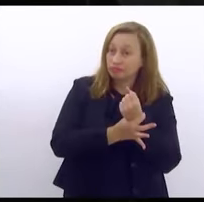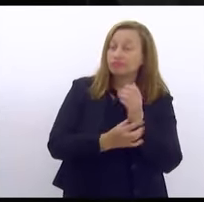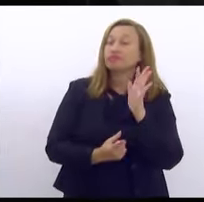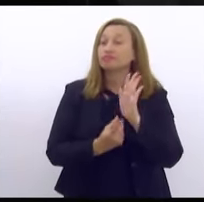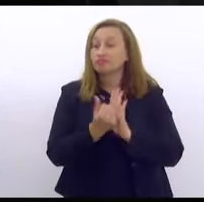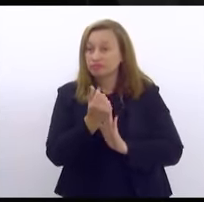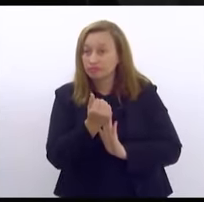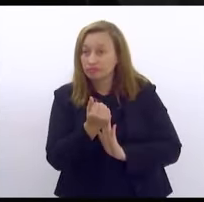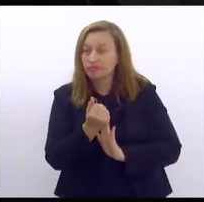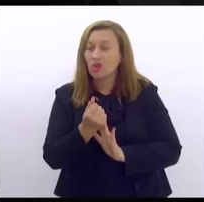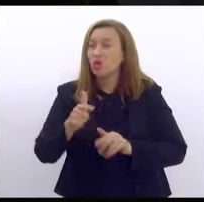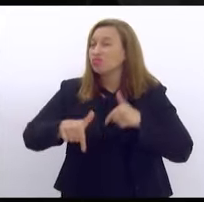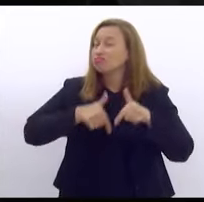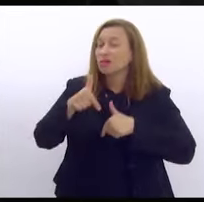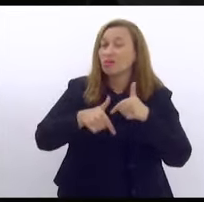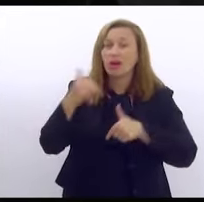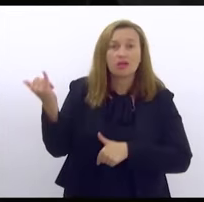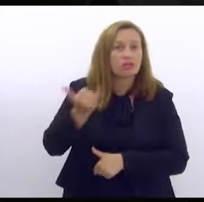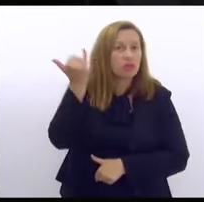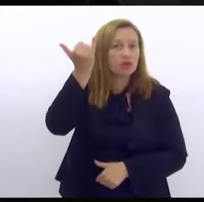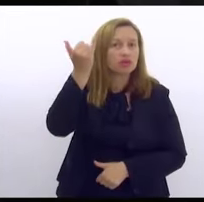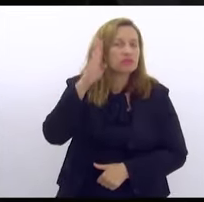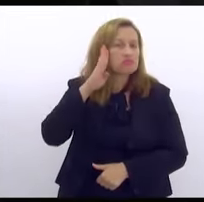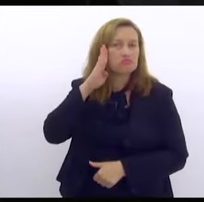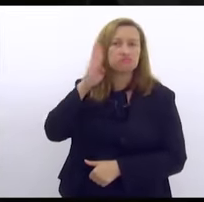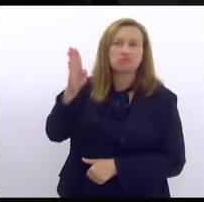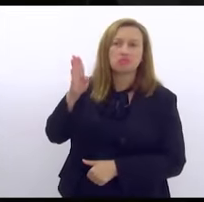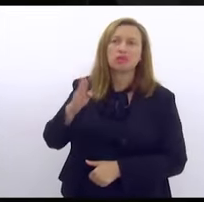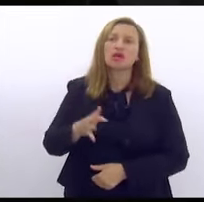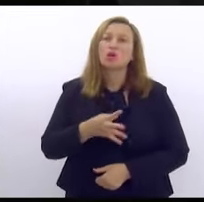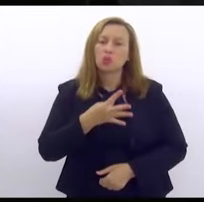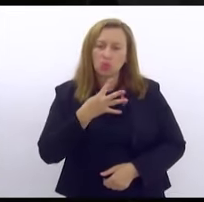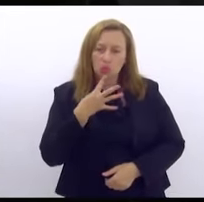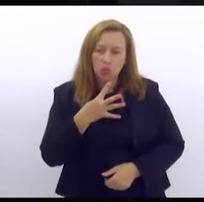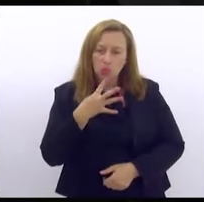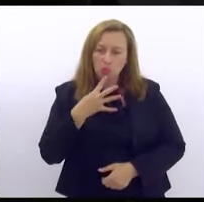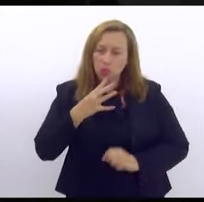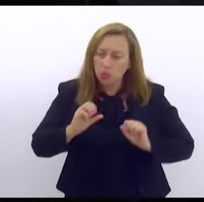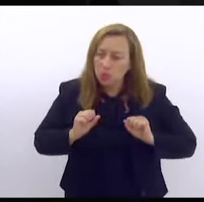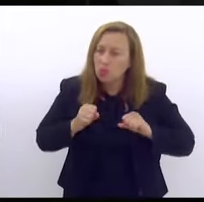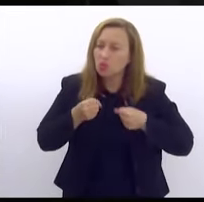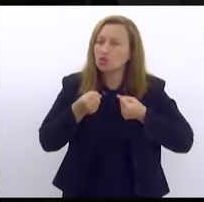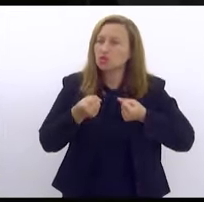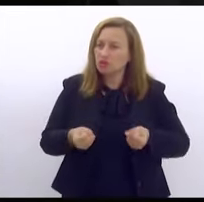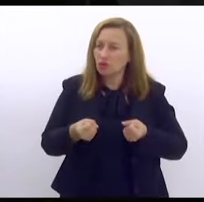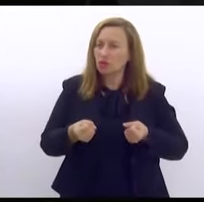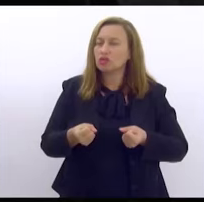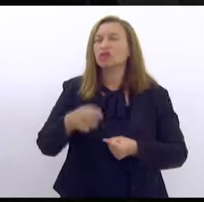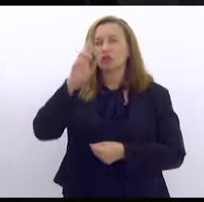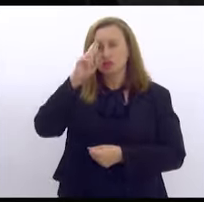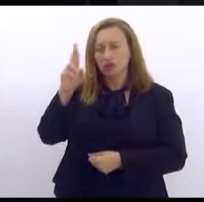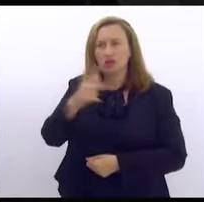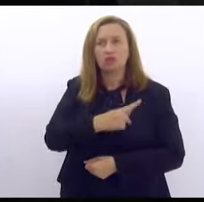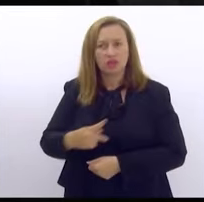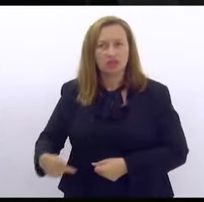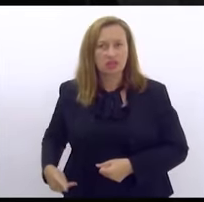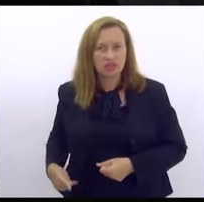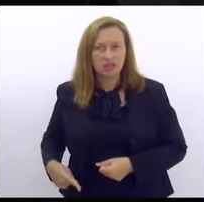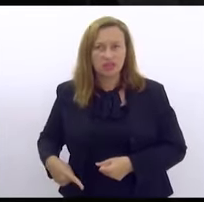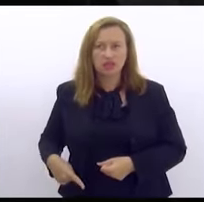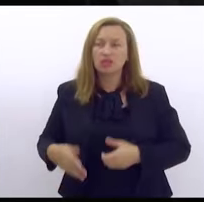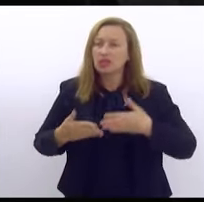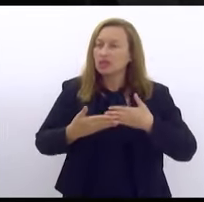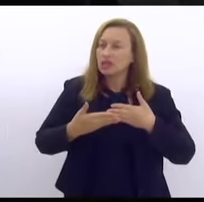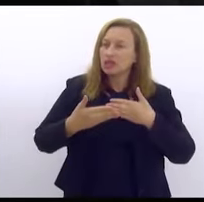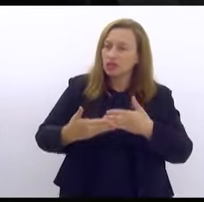trabalho importantíssimo e fundamental. A gente reconhece o esforço de Vossa Excelência à frente desta